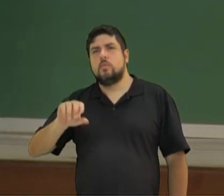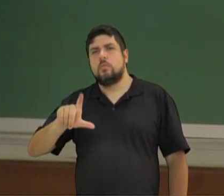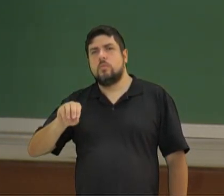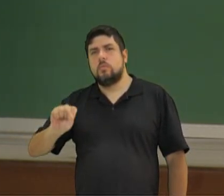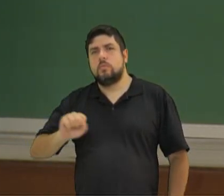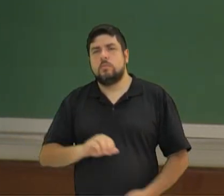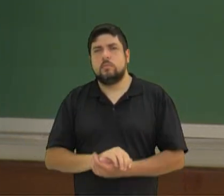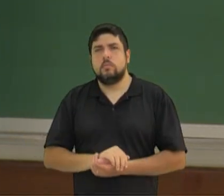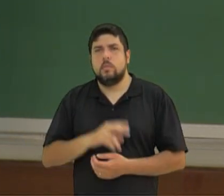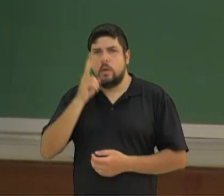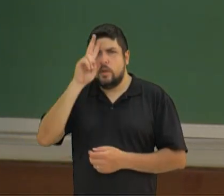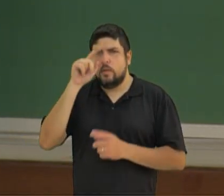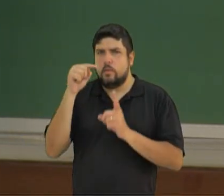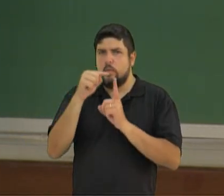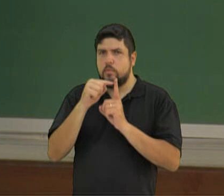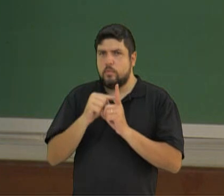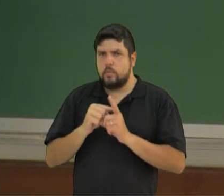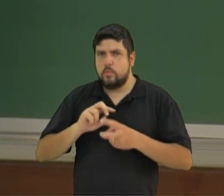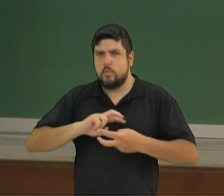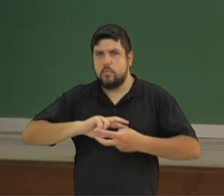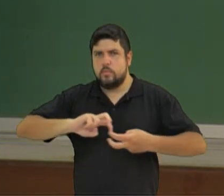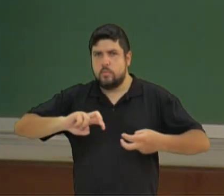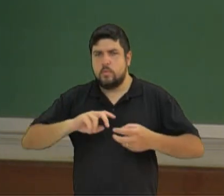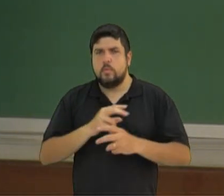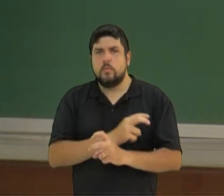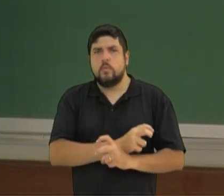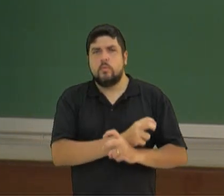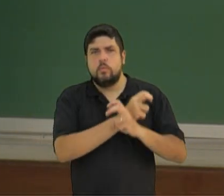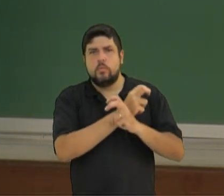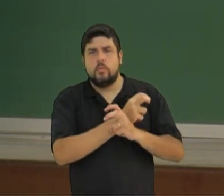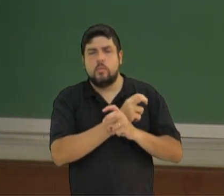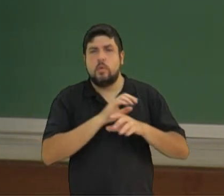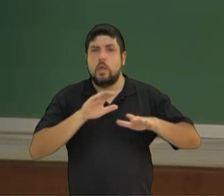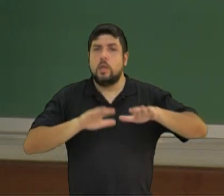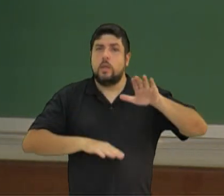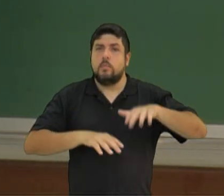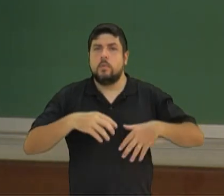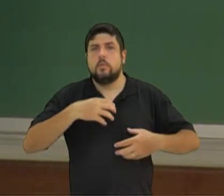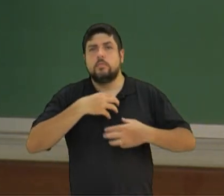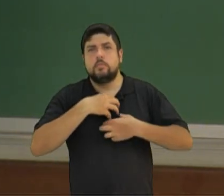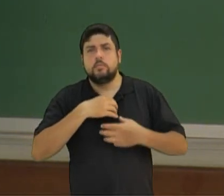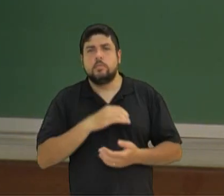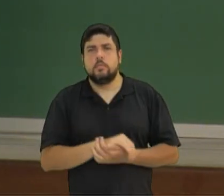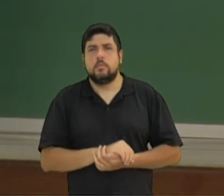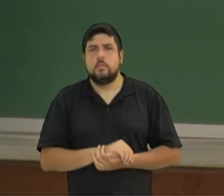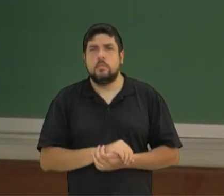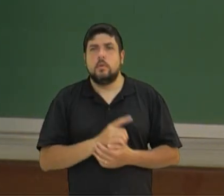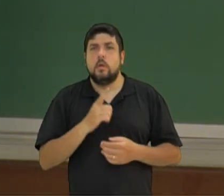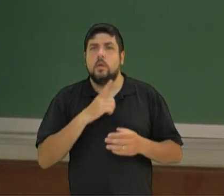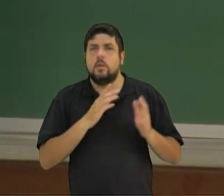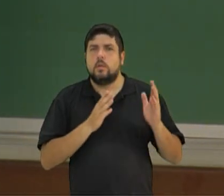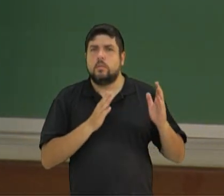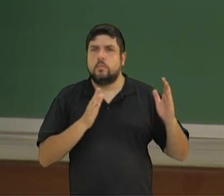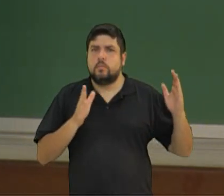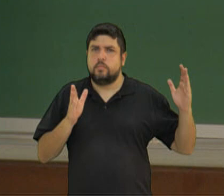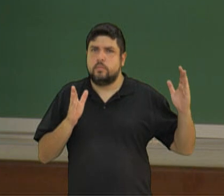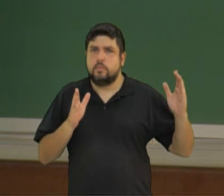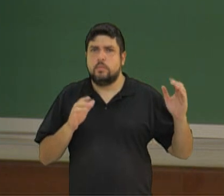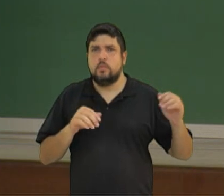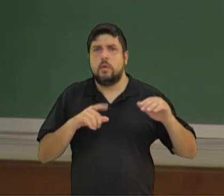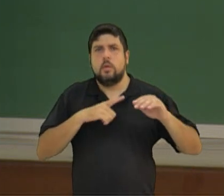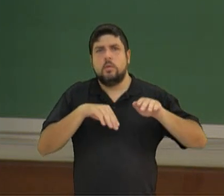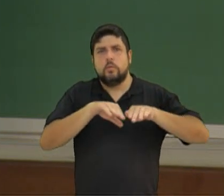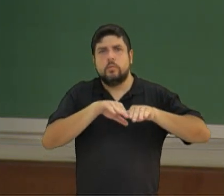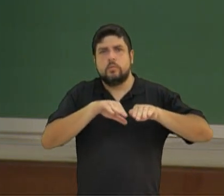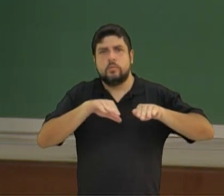de ossos? Que eles são classificados de acordo com o seu formato? Então eu tenho ossos longos,